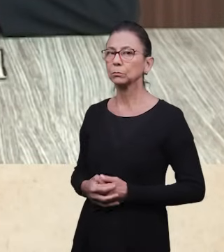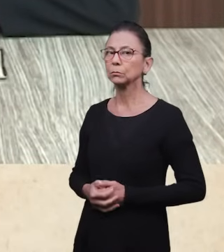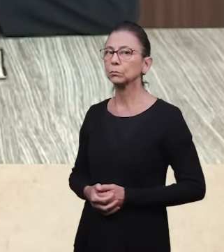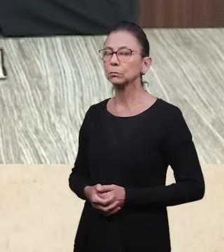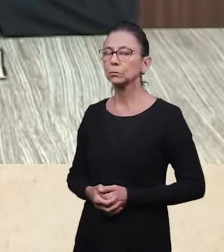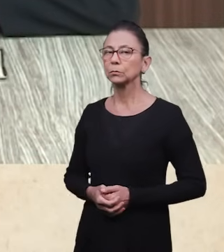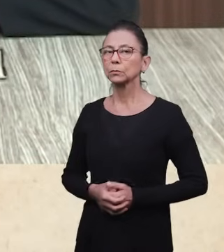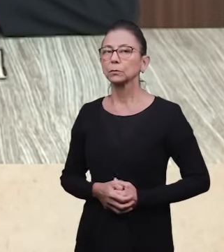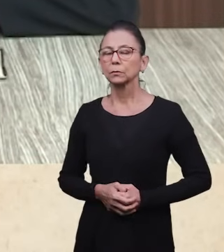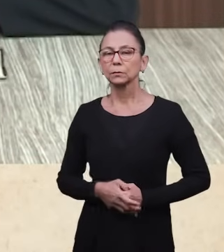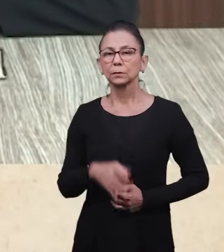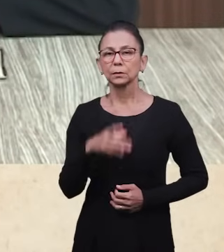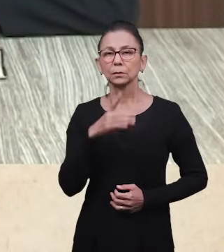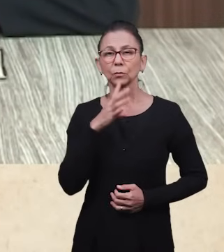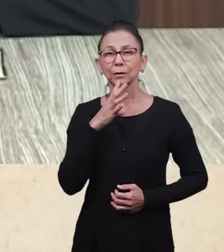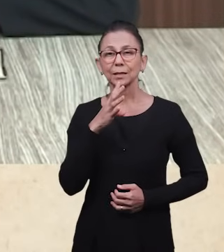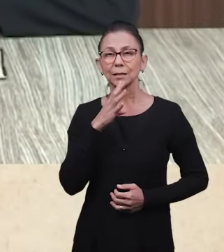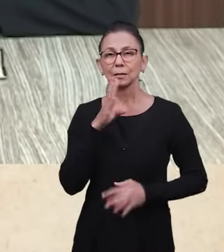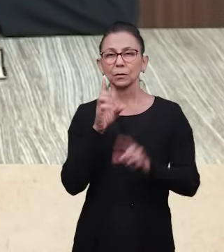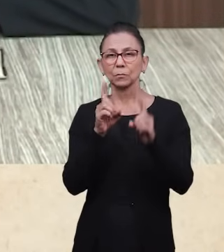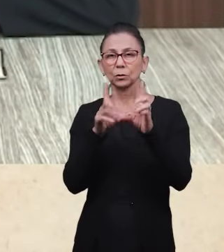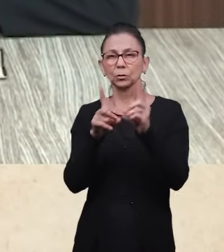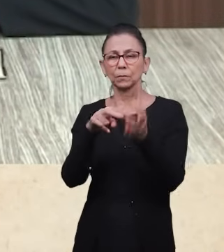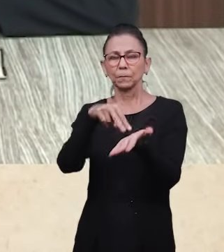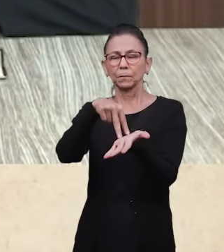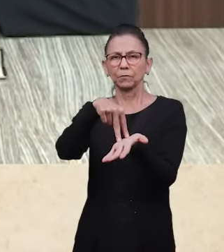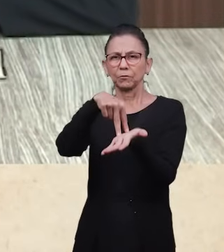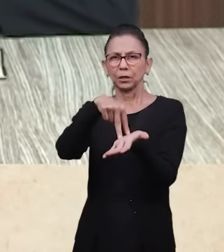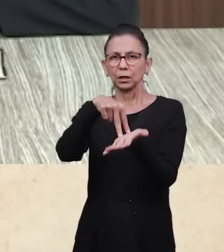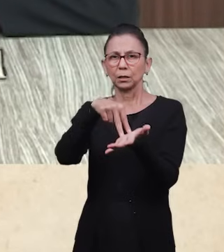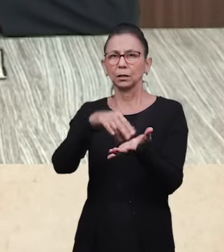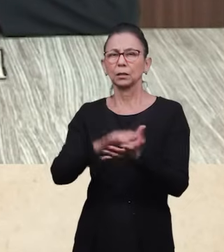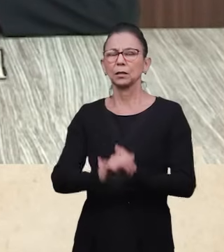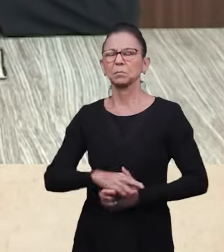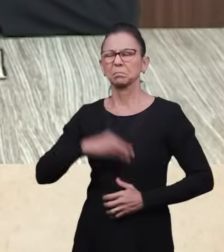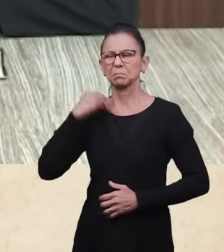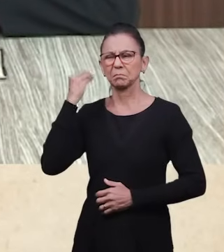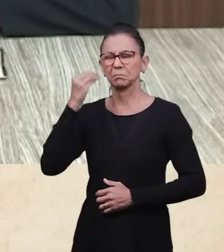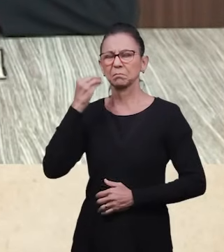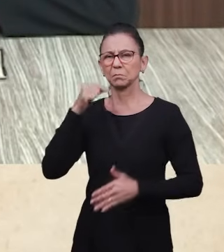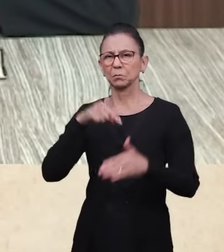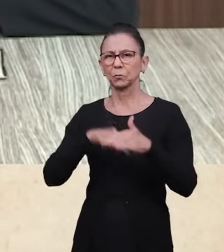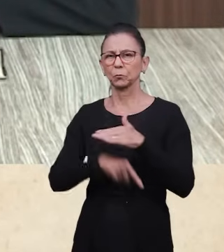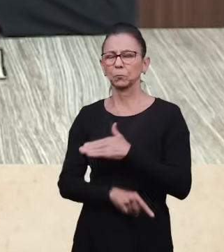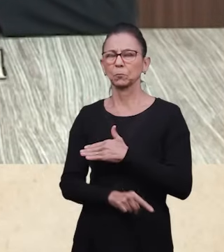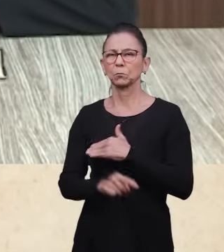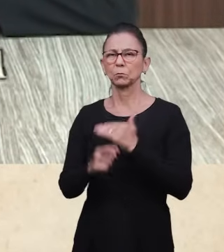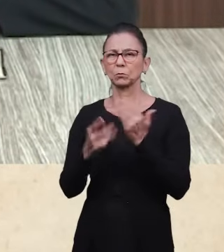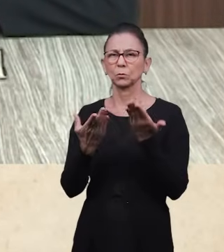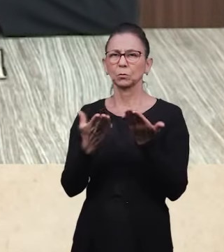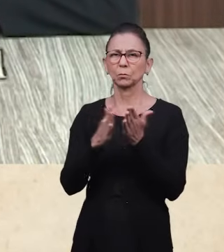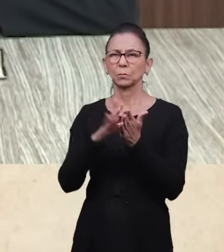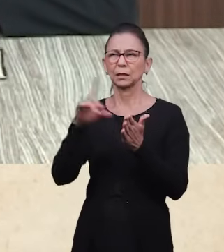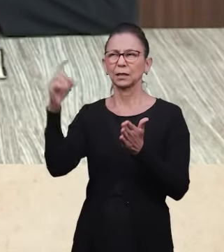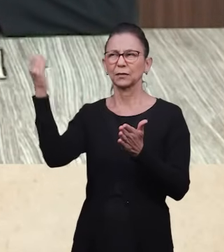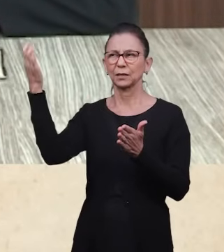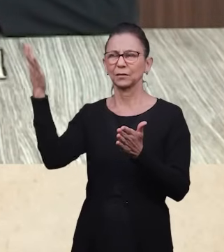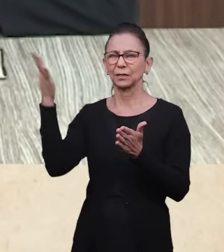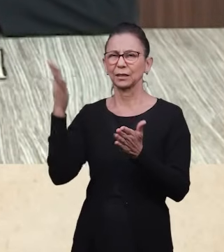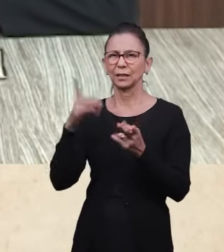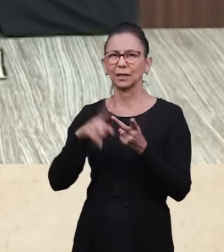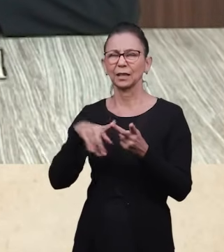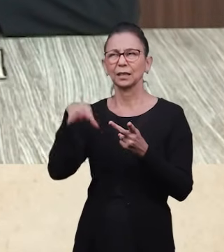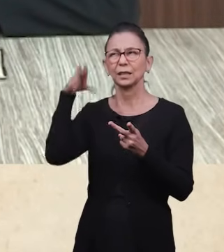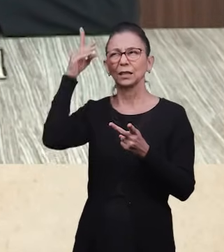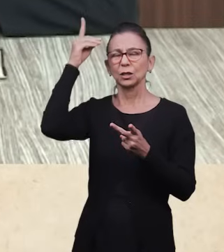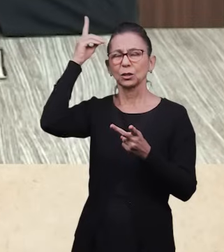vocês uma doutrina consolidada, vivida com grandiosas experiências, com a palavra viva, né,